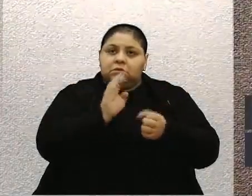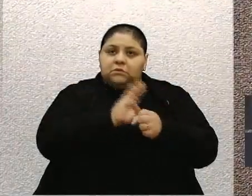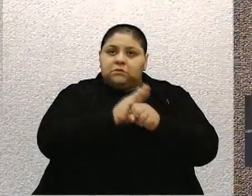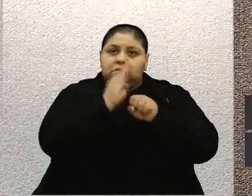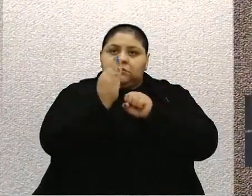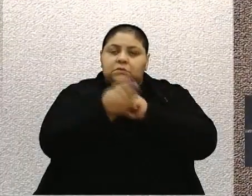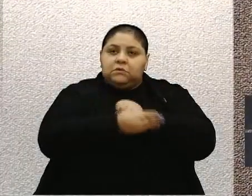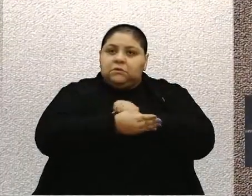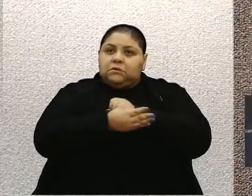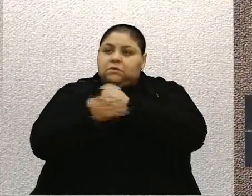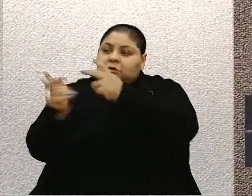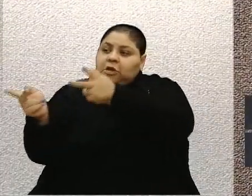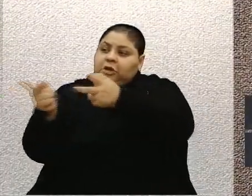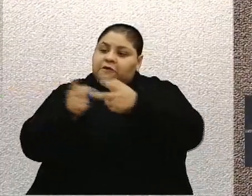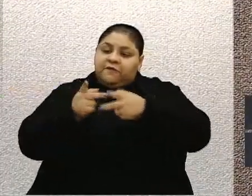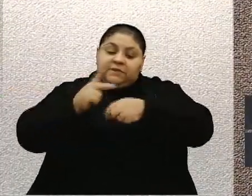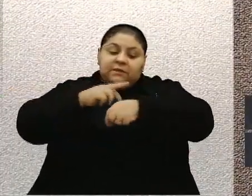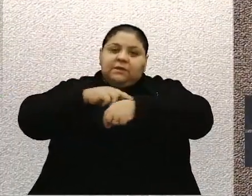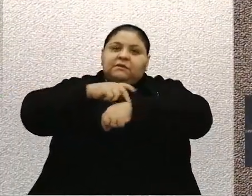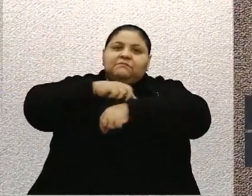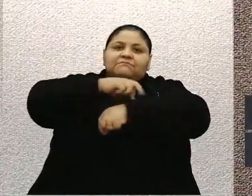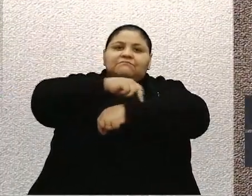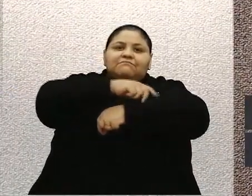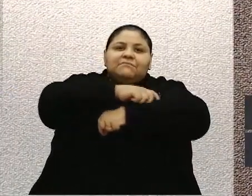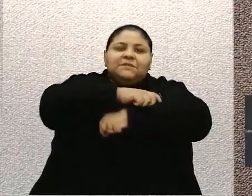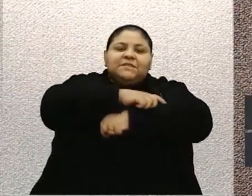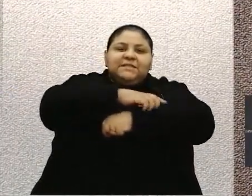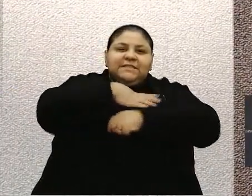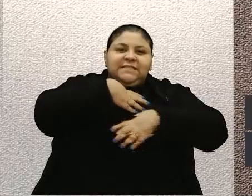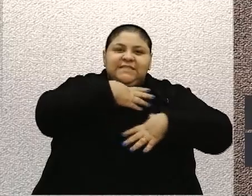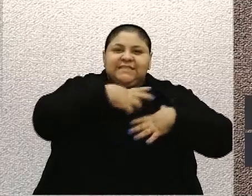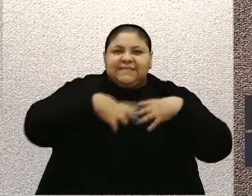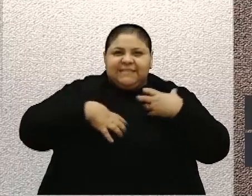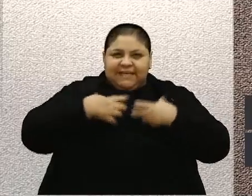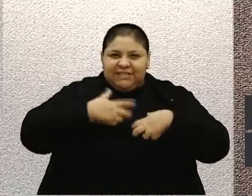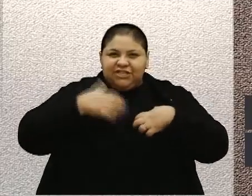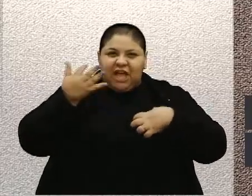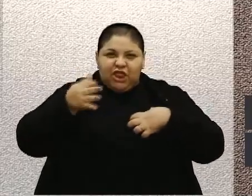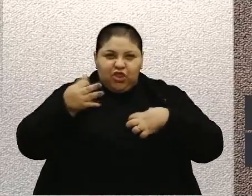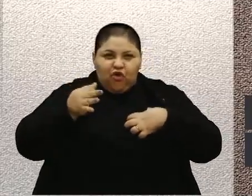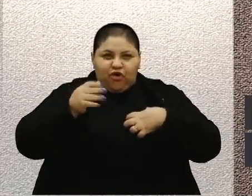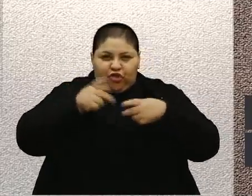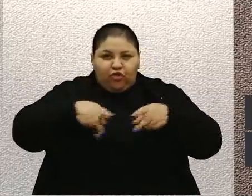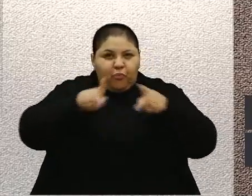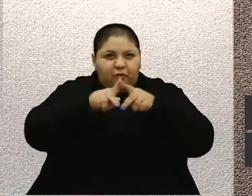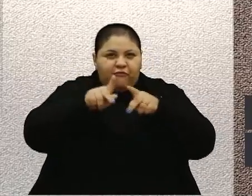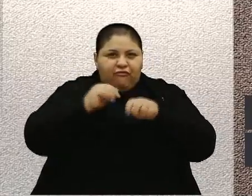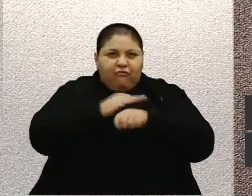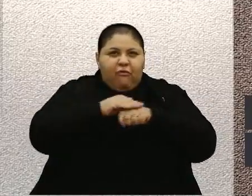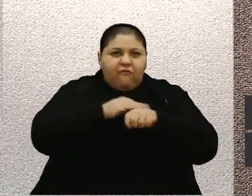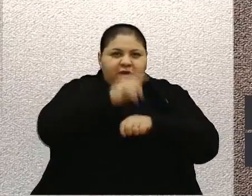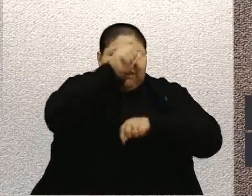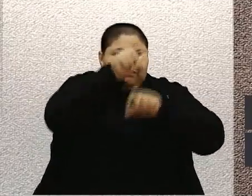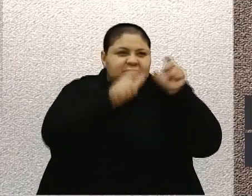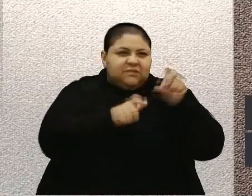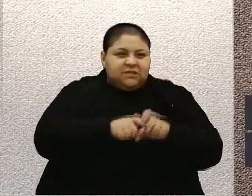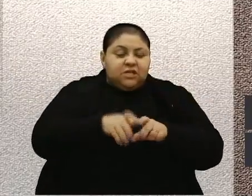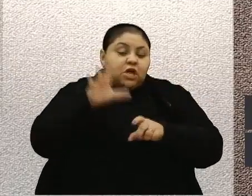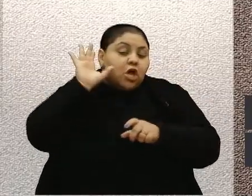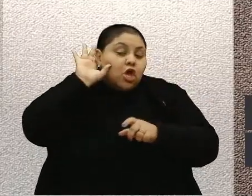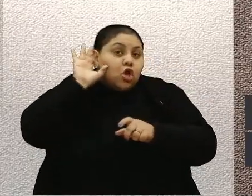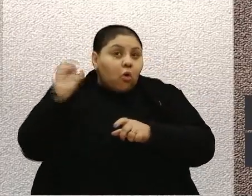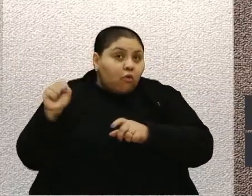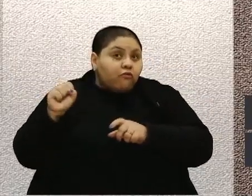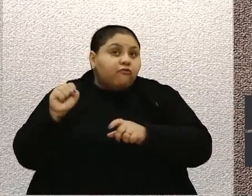nas ruas, que realmente, como falar, sente a dor do povo. Conversa com as pessoas e é um ouvidor.